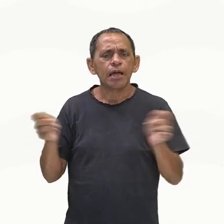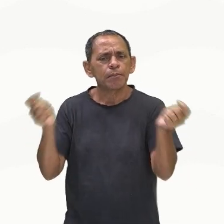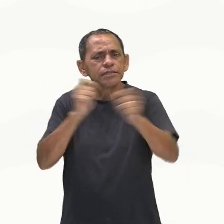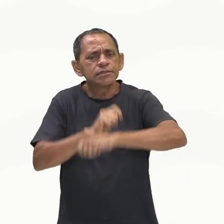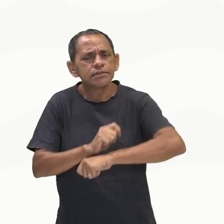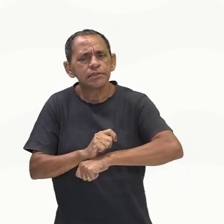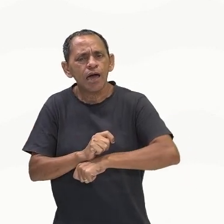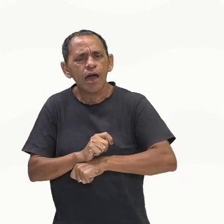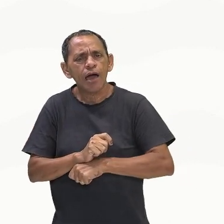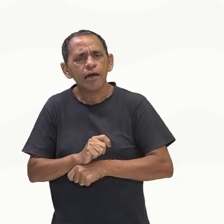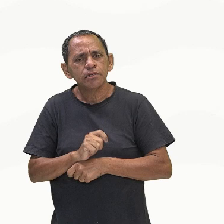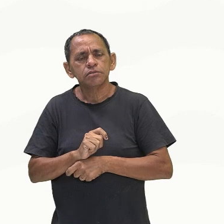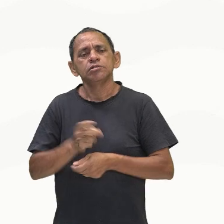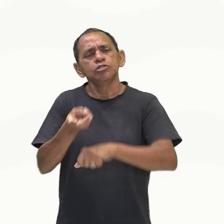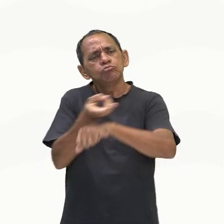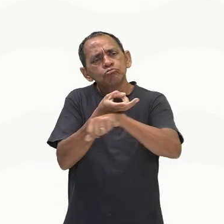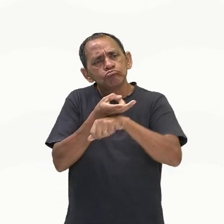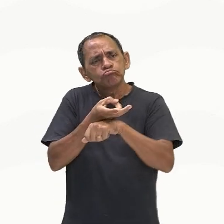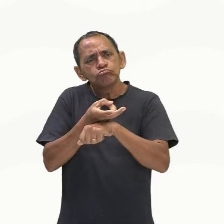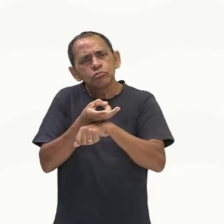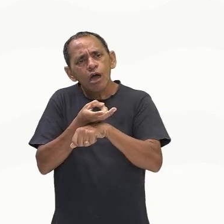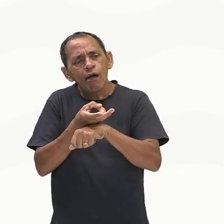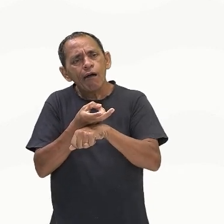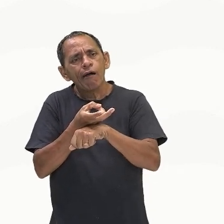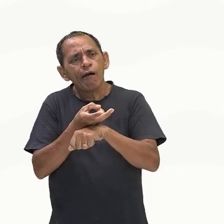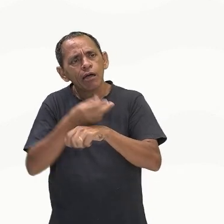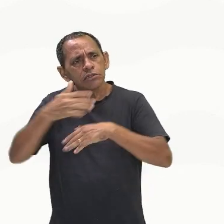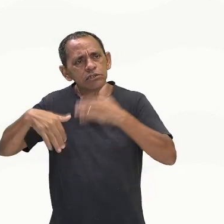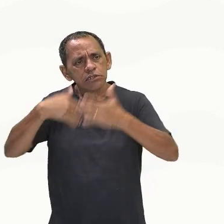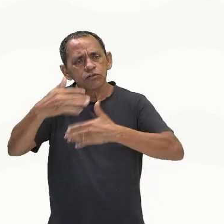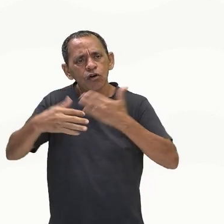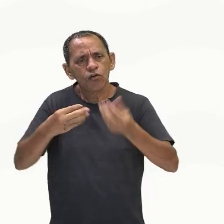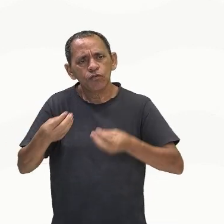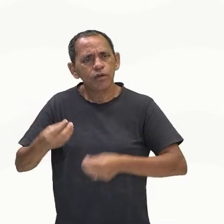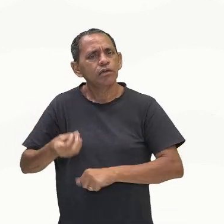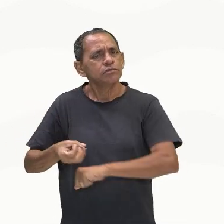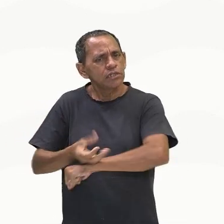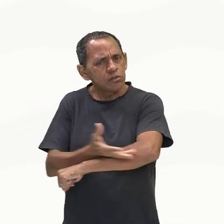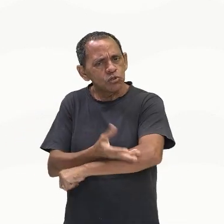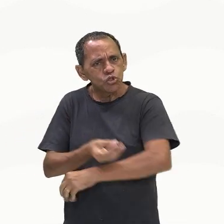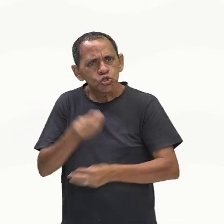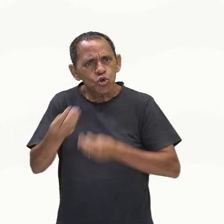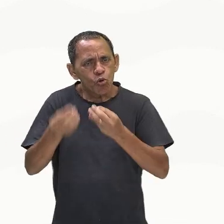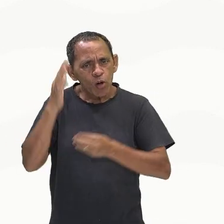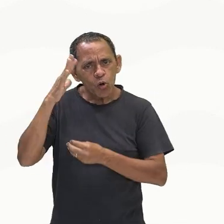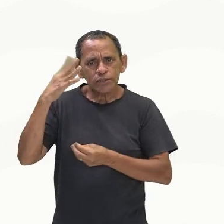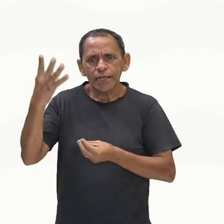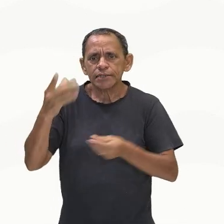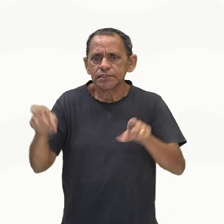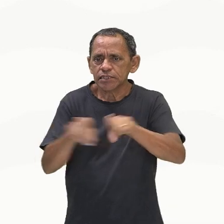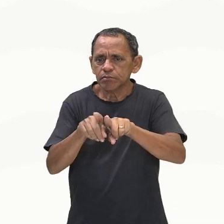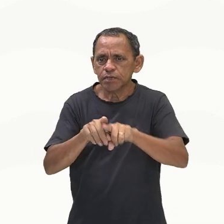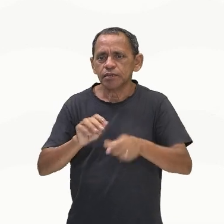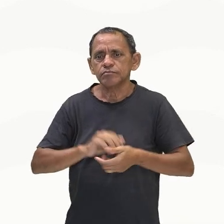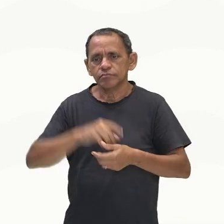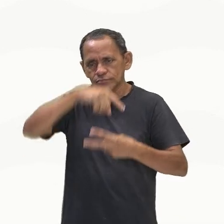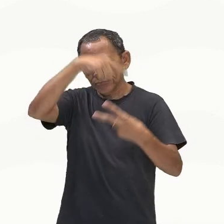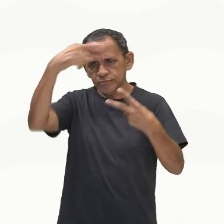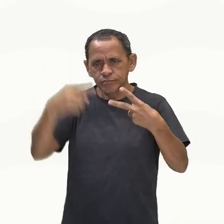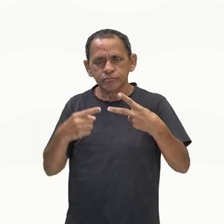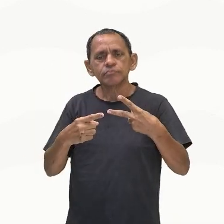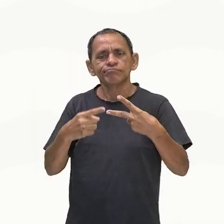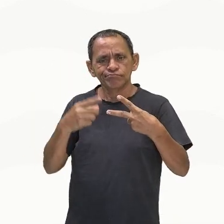os próprios sentimentos e emoções quando ocorrem. O segundo vai ser a automotivação, que